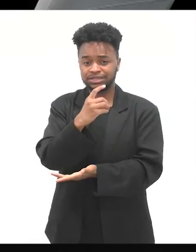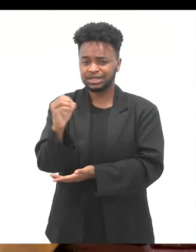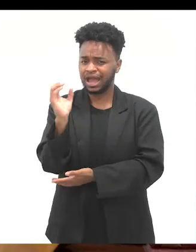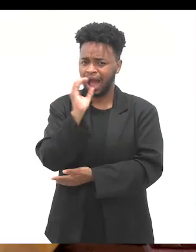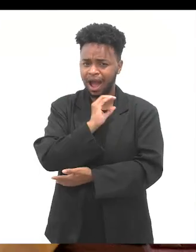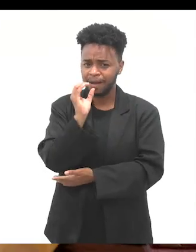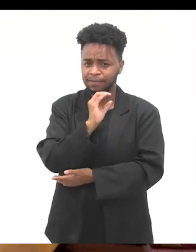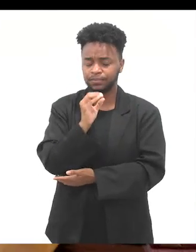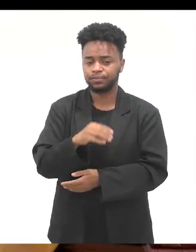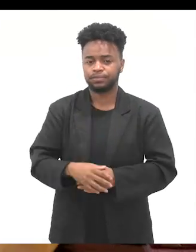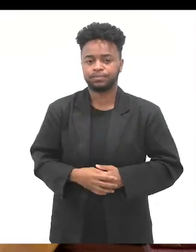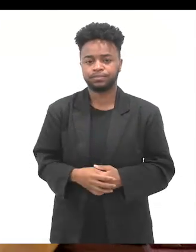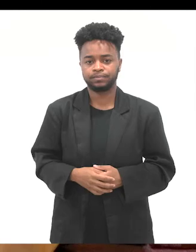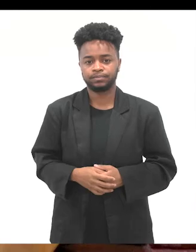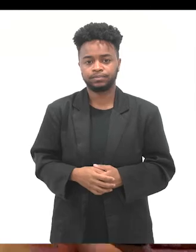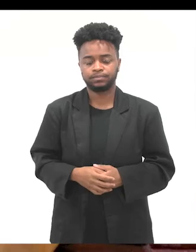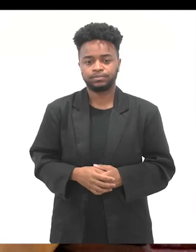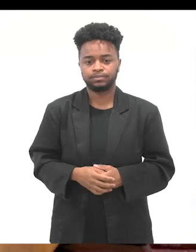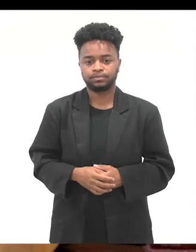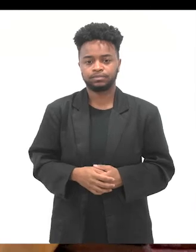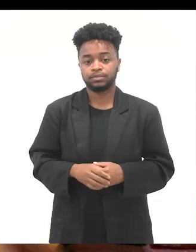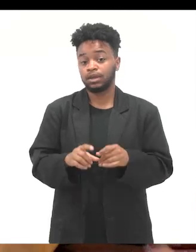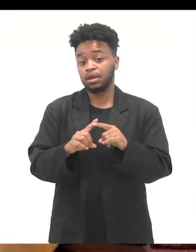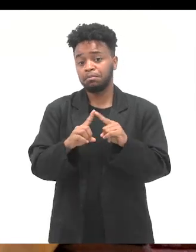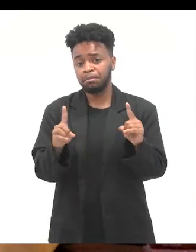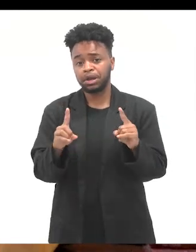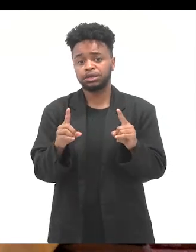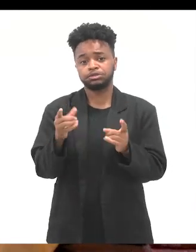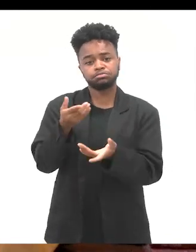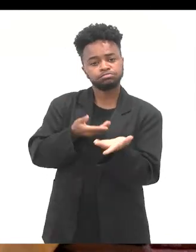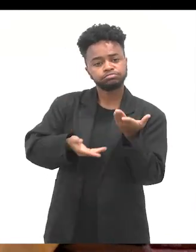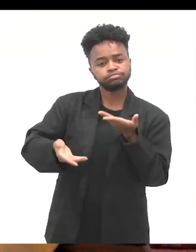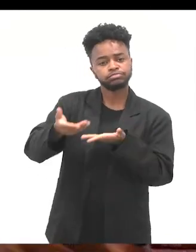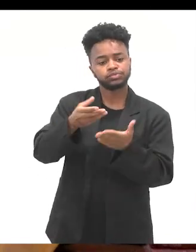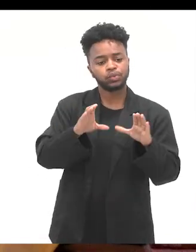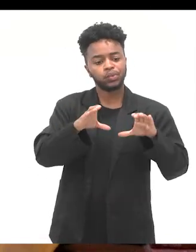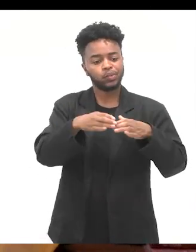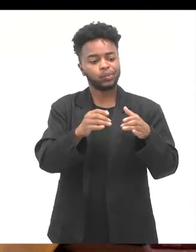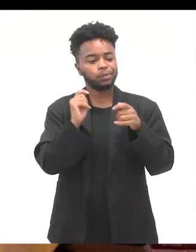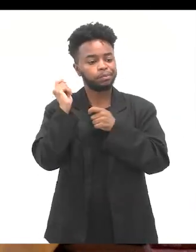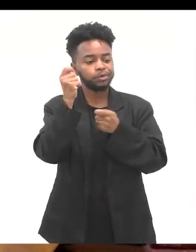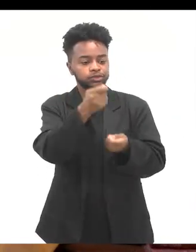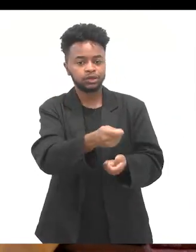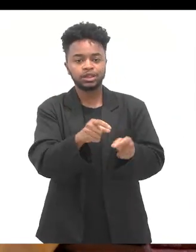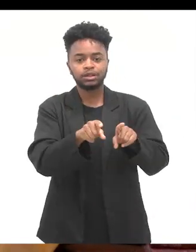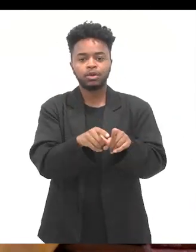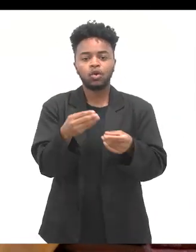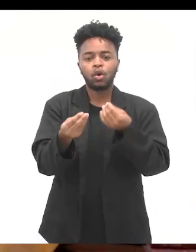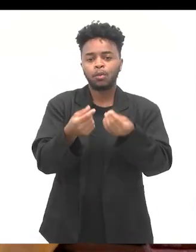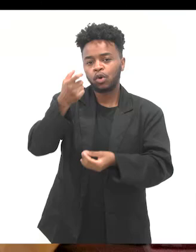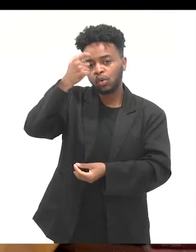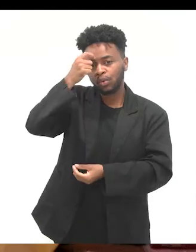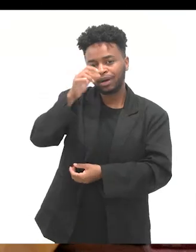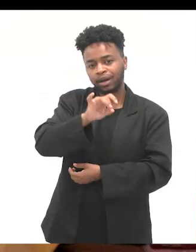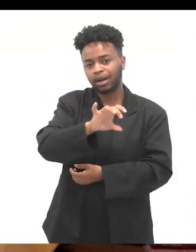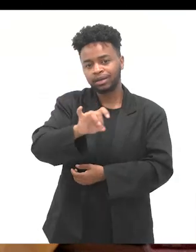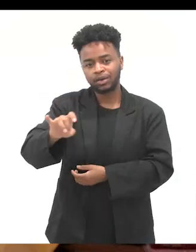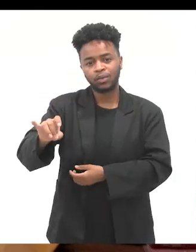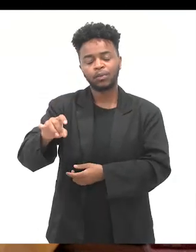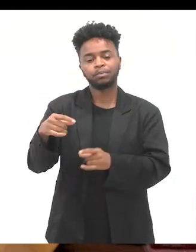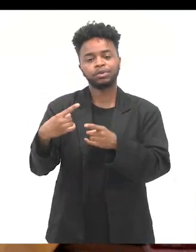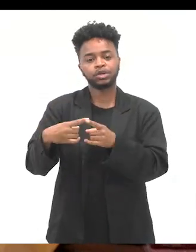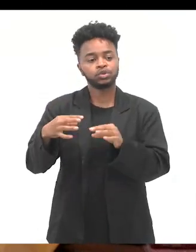isso foi muito envolvente aos pescadores, a consciência de cada um cada